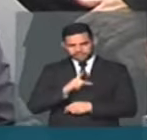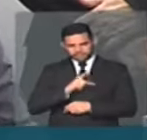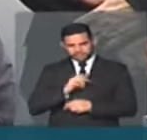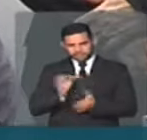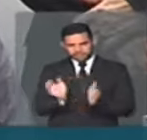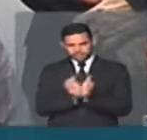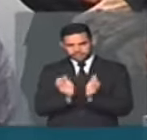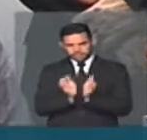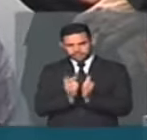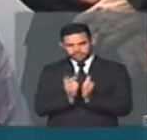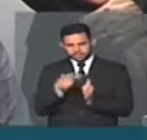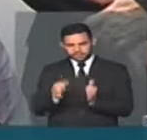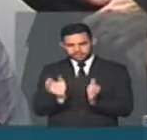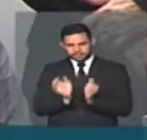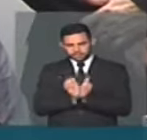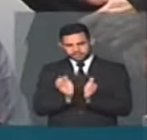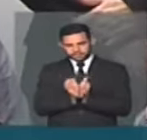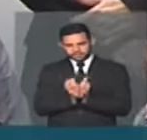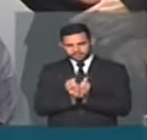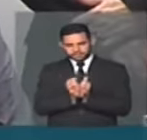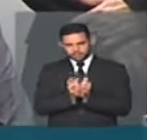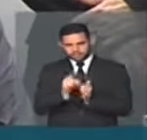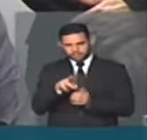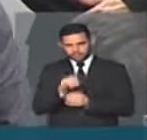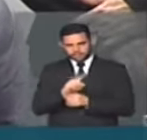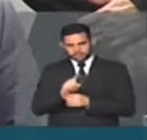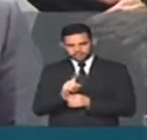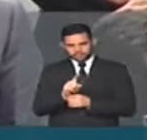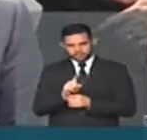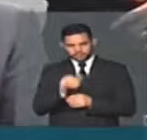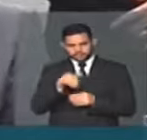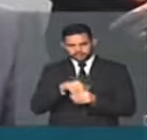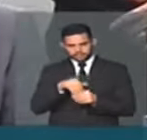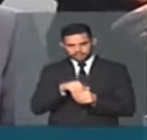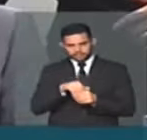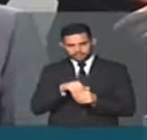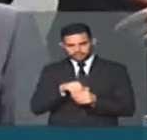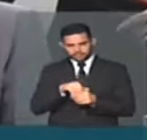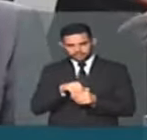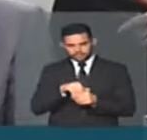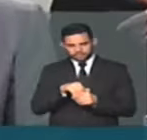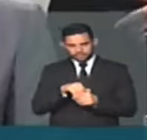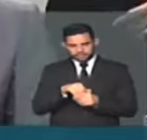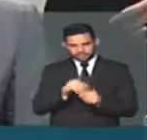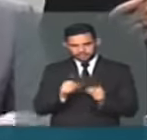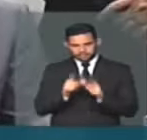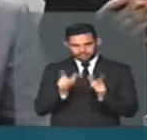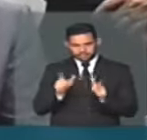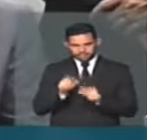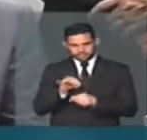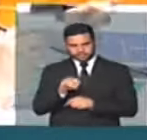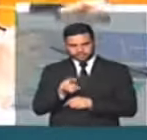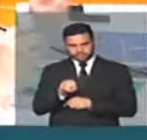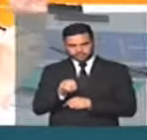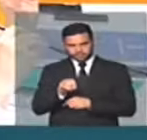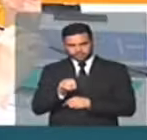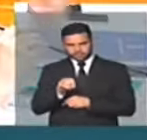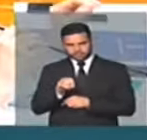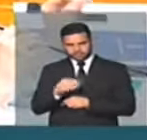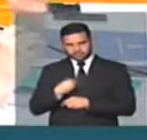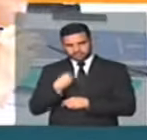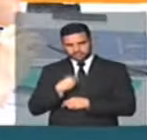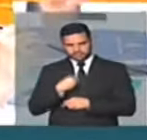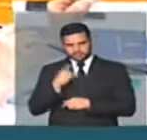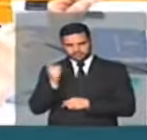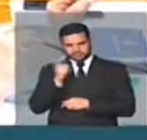presidente, os integrantes desta comissão que votam pela redução da maioridade penal